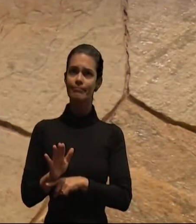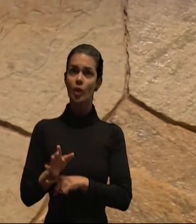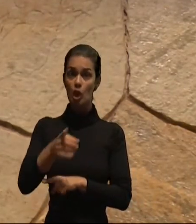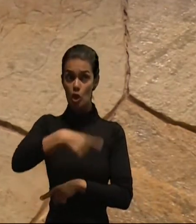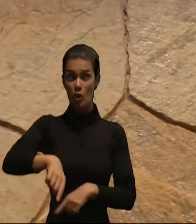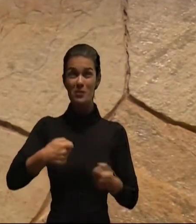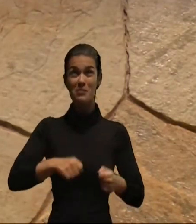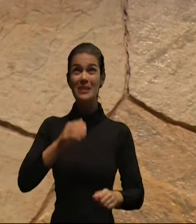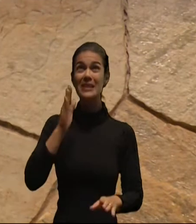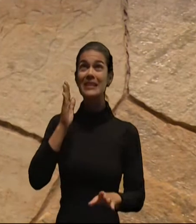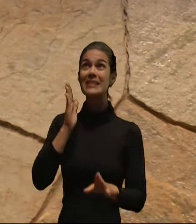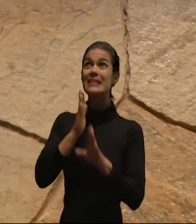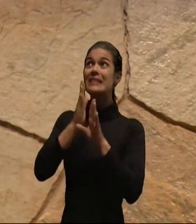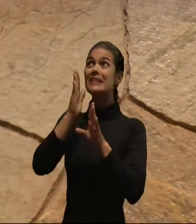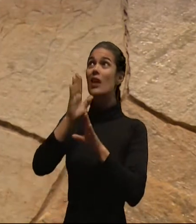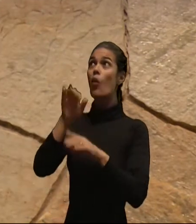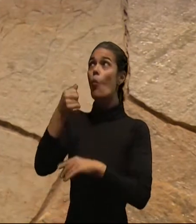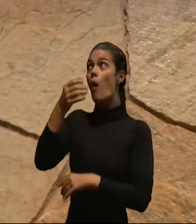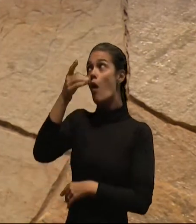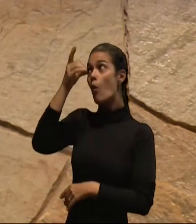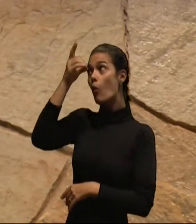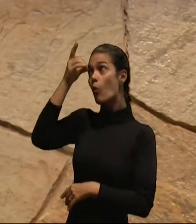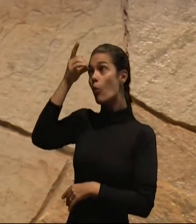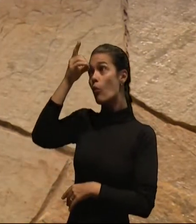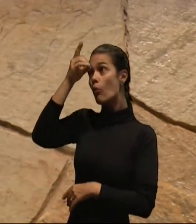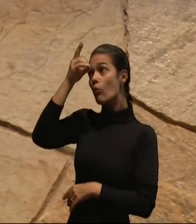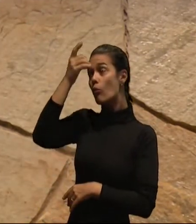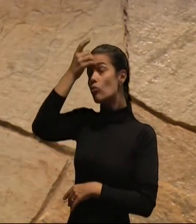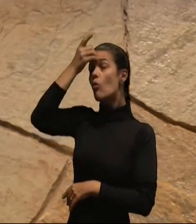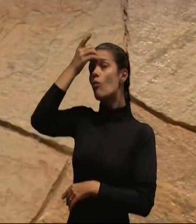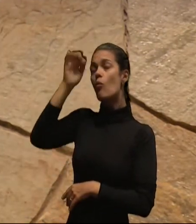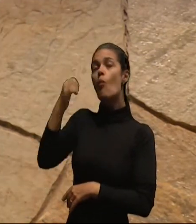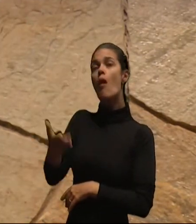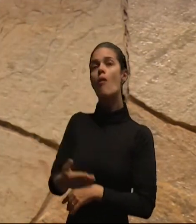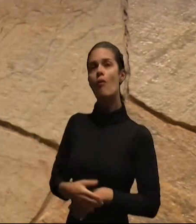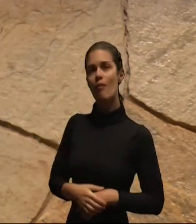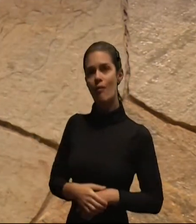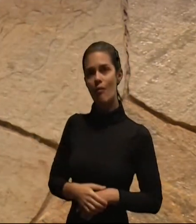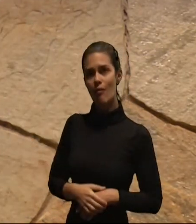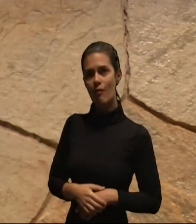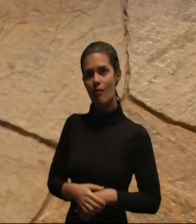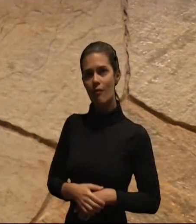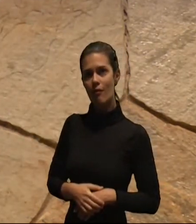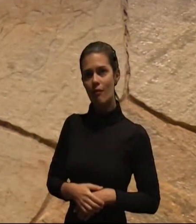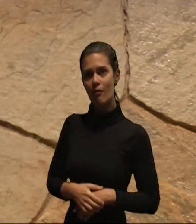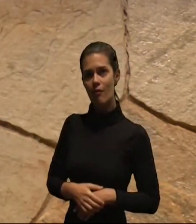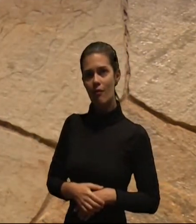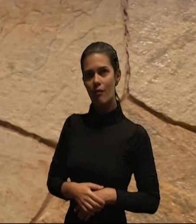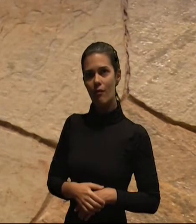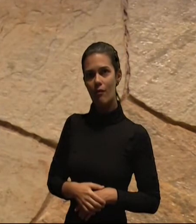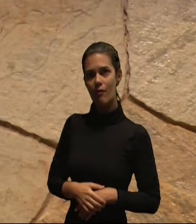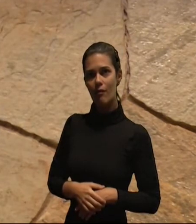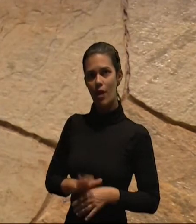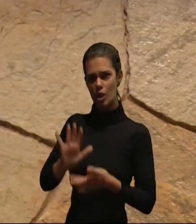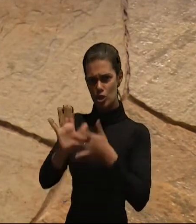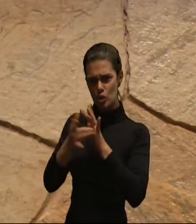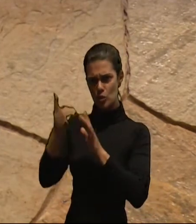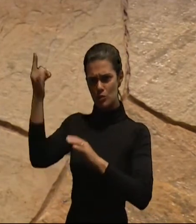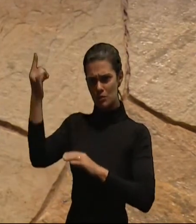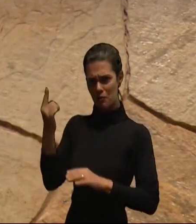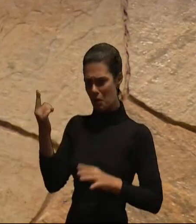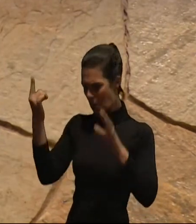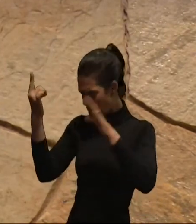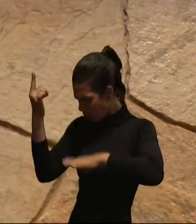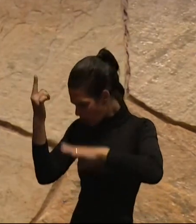mostra: o Filho do Homem não veio para ser servido, mas para servir. É